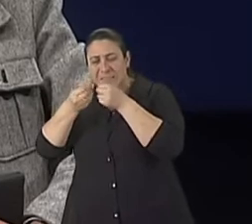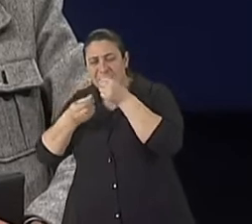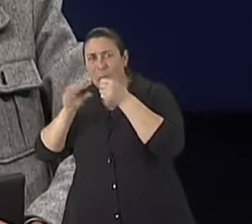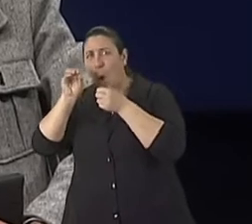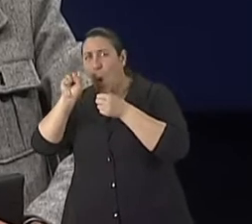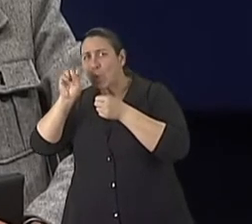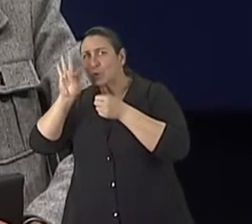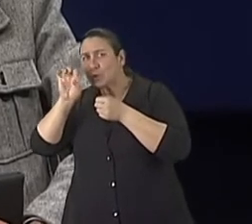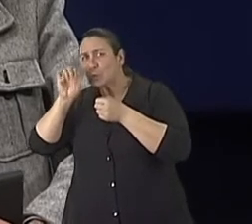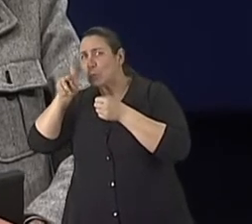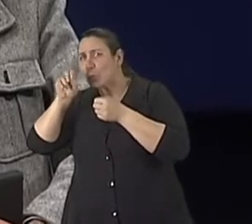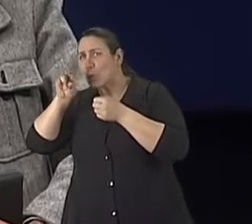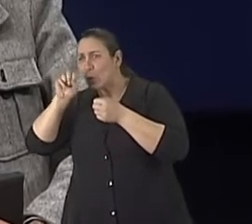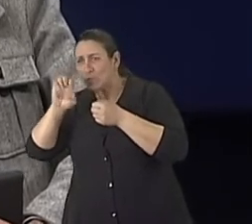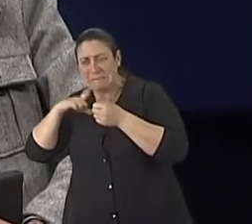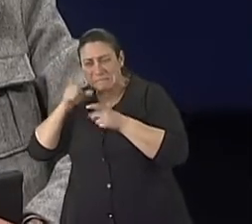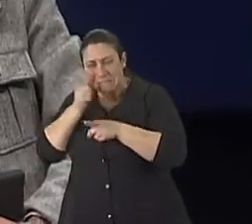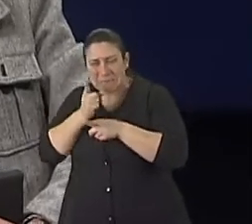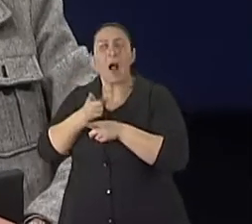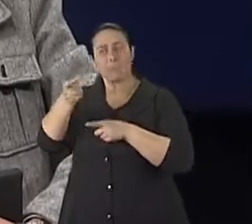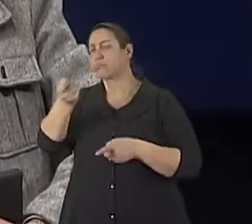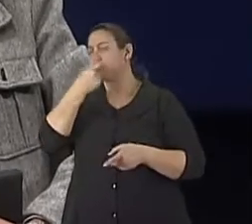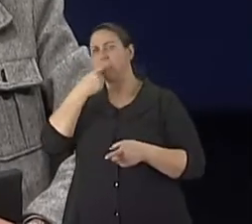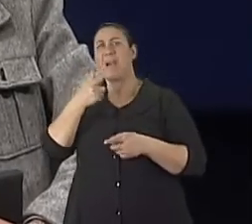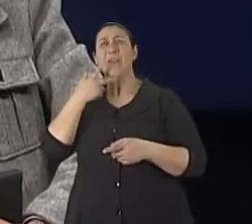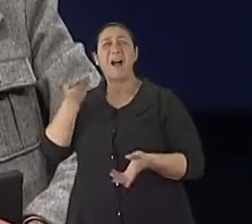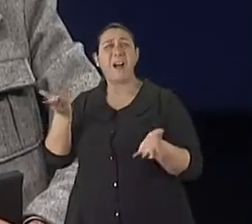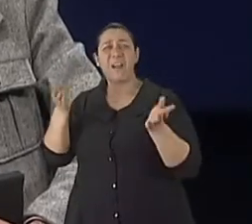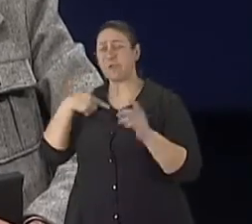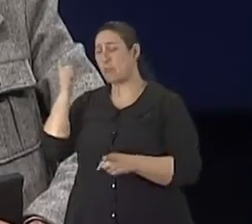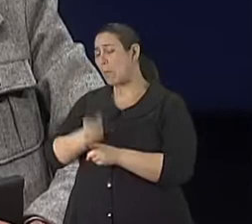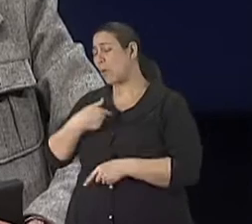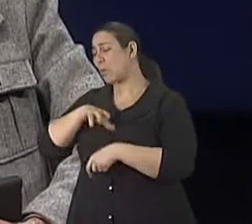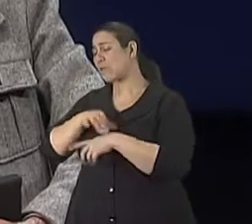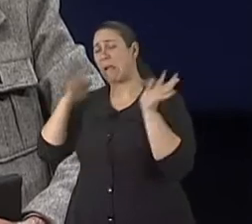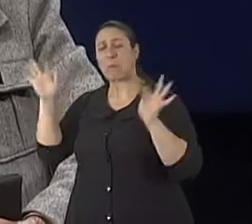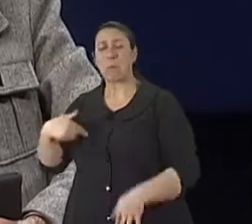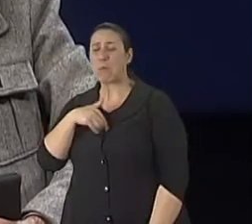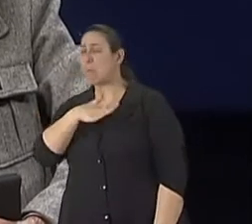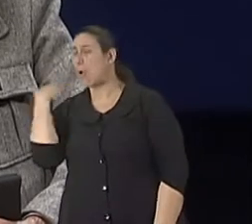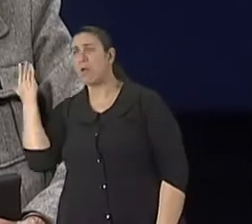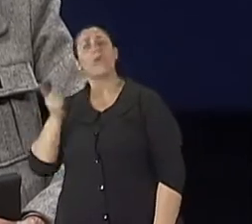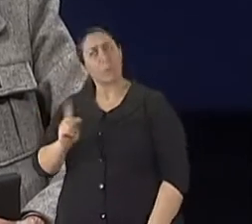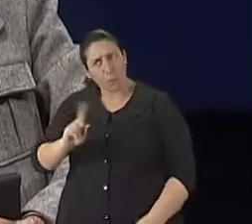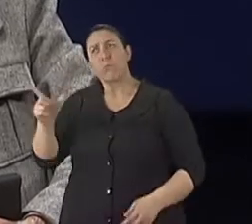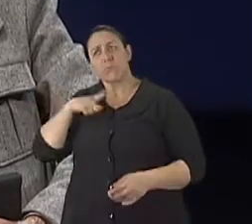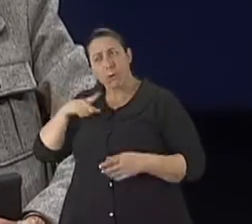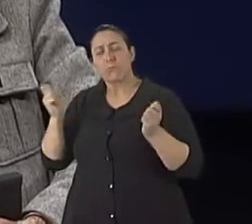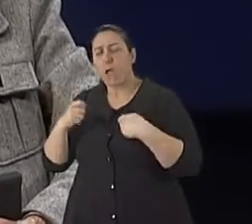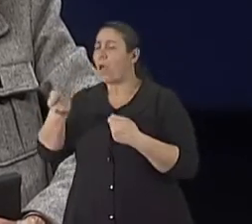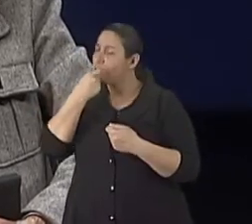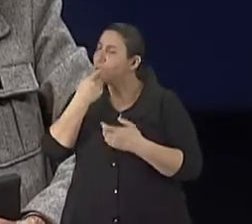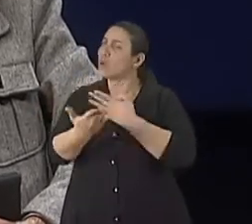tratamentos têm uma lesão da podemos desesperar e achar que não dá mais para viver a ação com certeza se tem muita coisa que a gente pode fazer e que vai